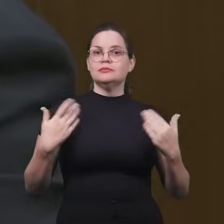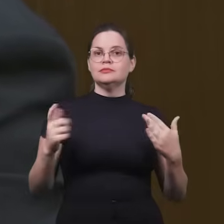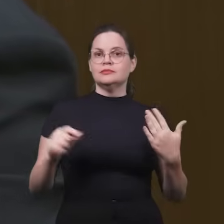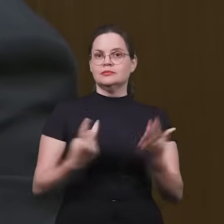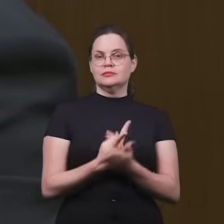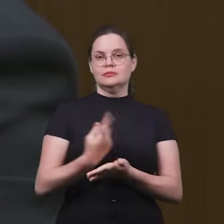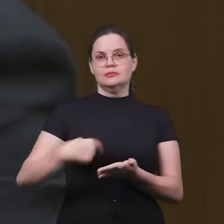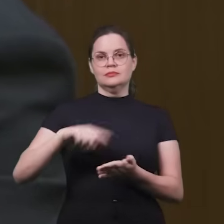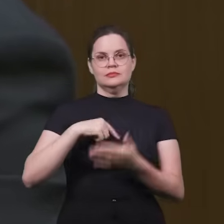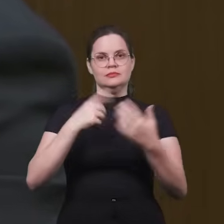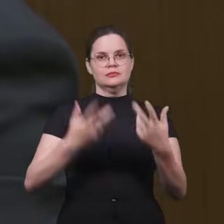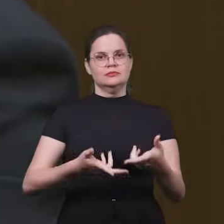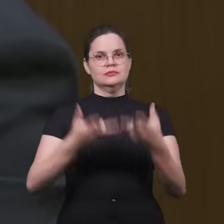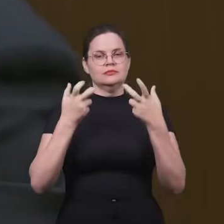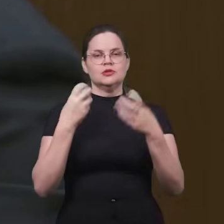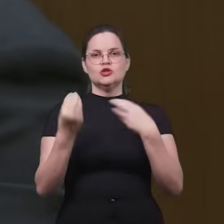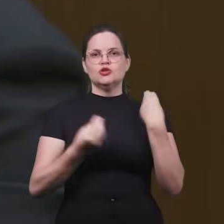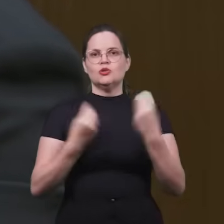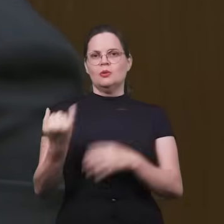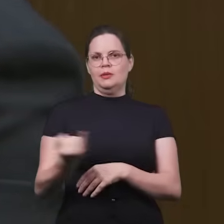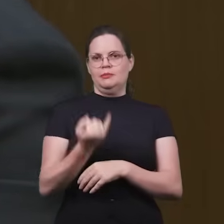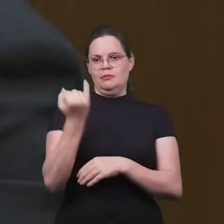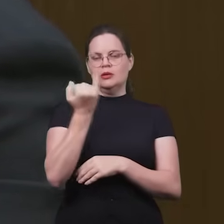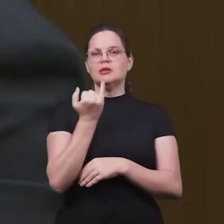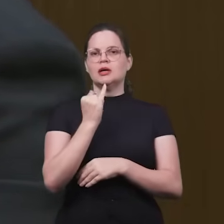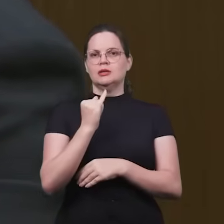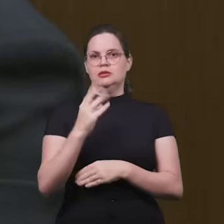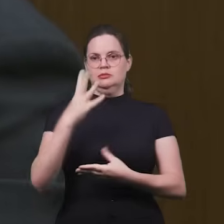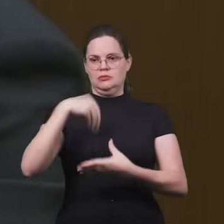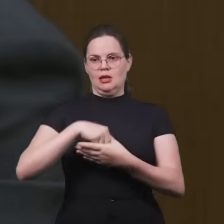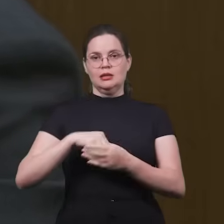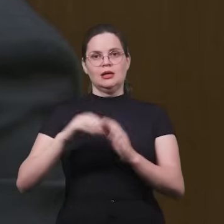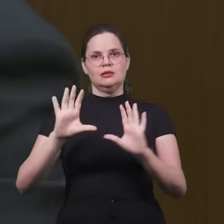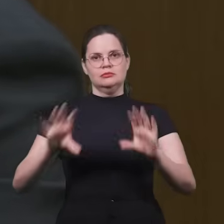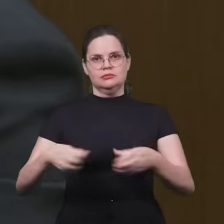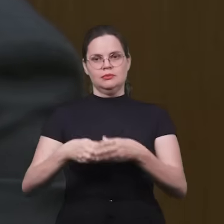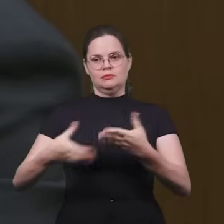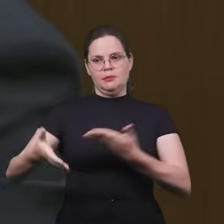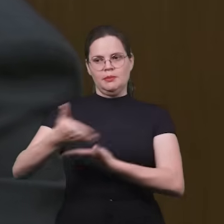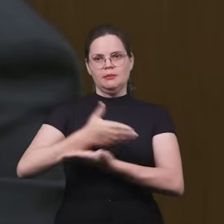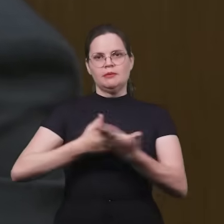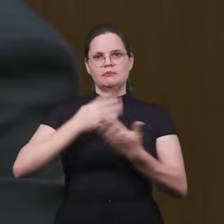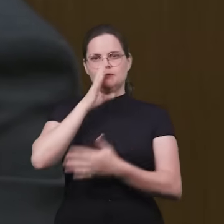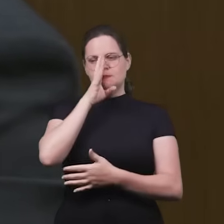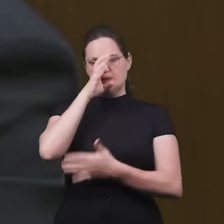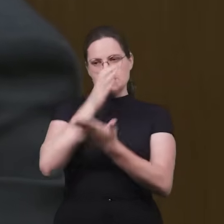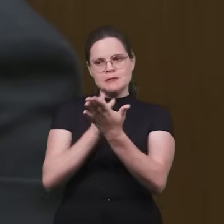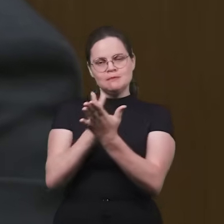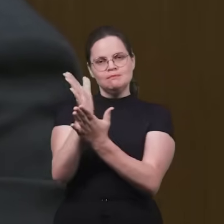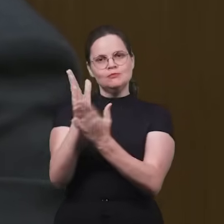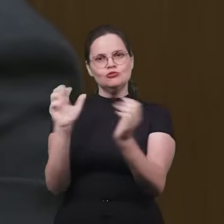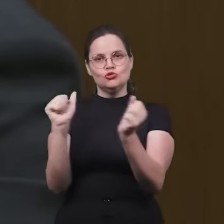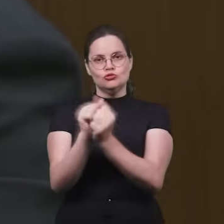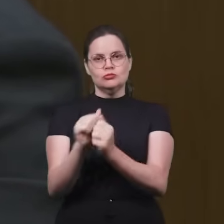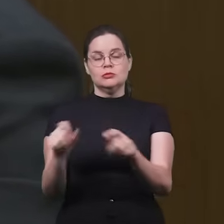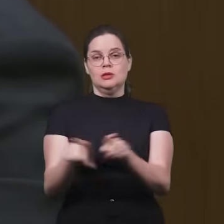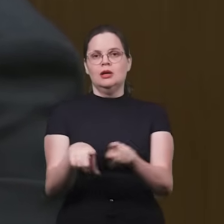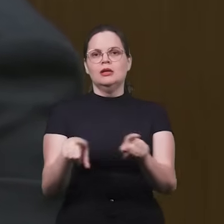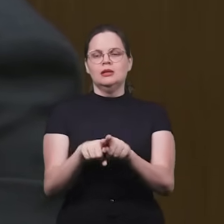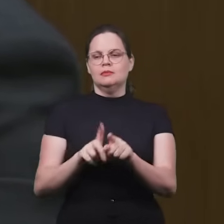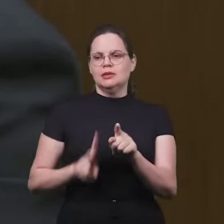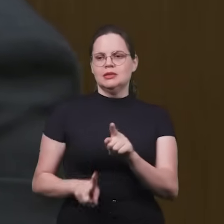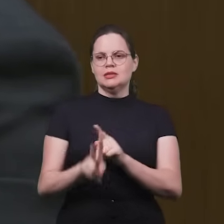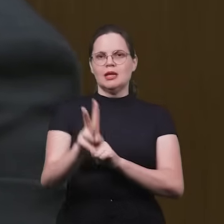vez a gente vê na palavra a importância do corpo, a importância de perseverarmos e a importância de deixarmos